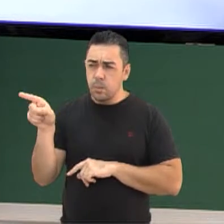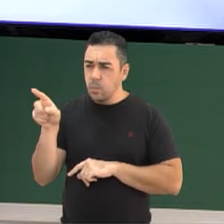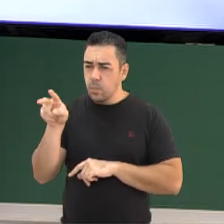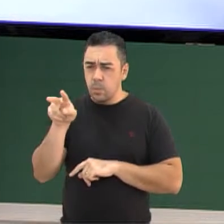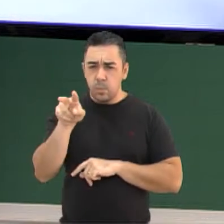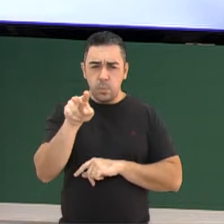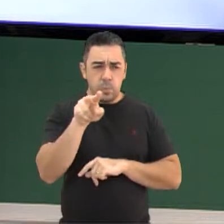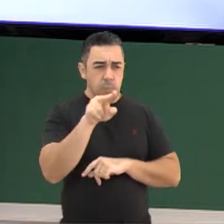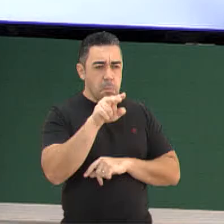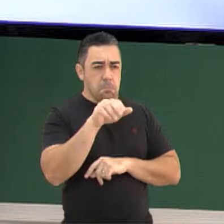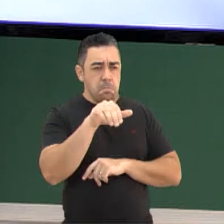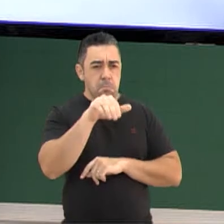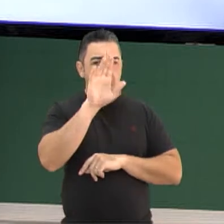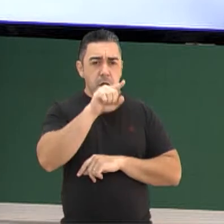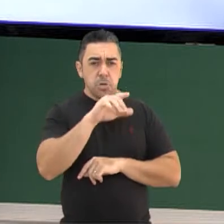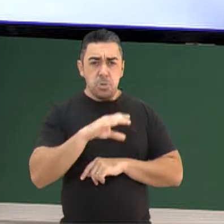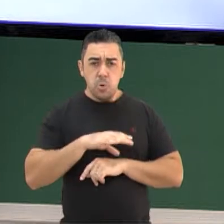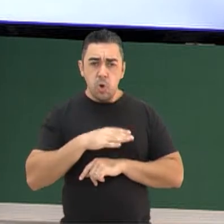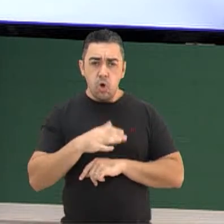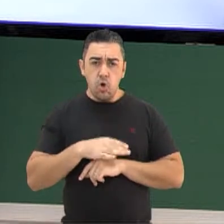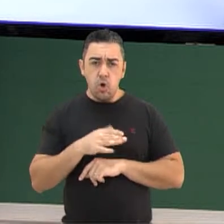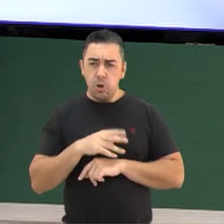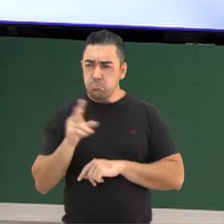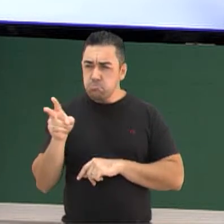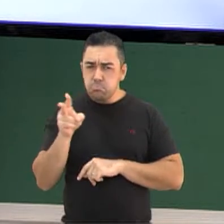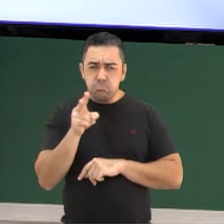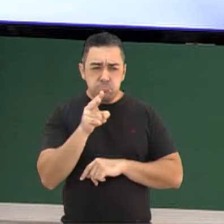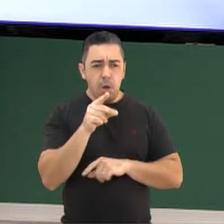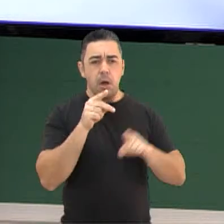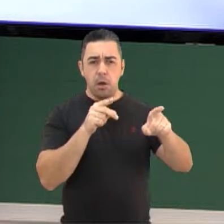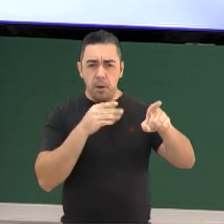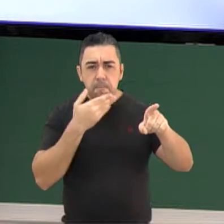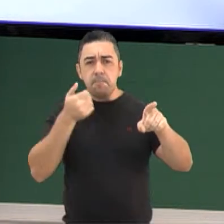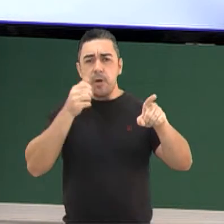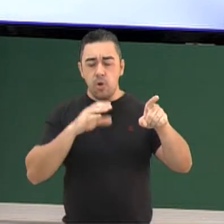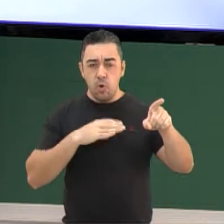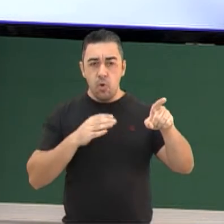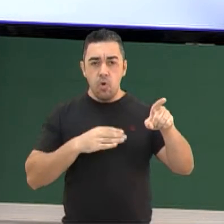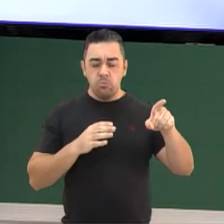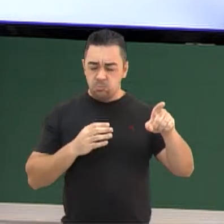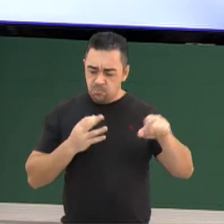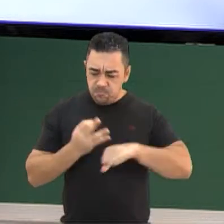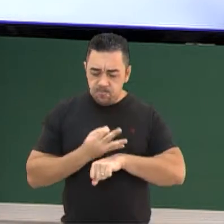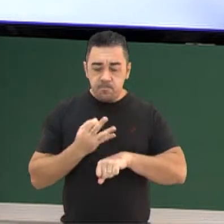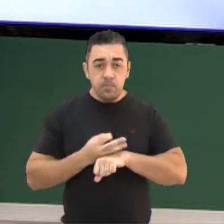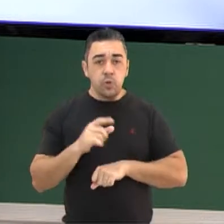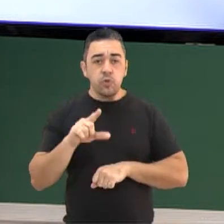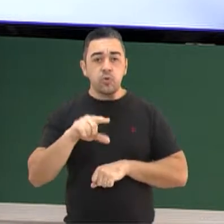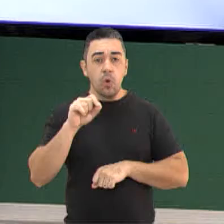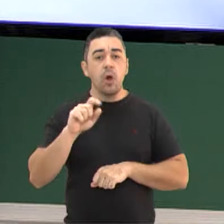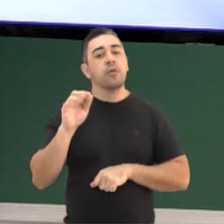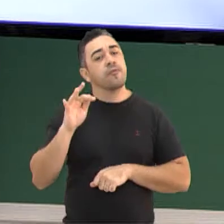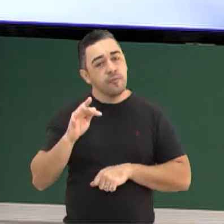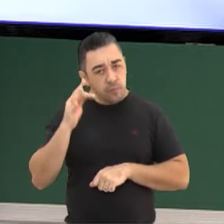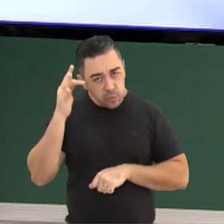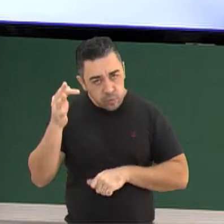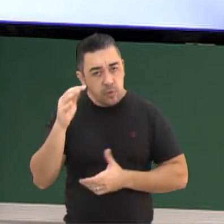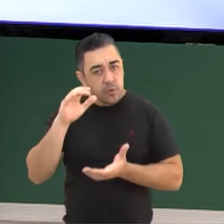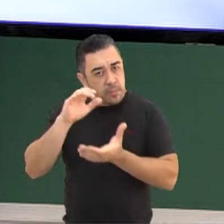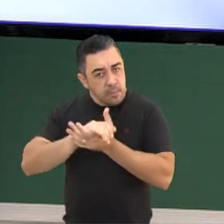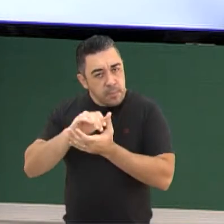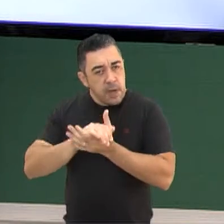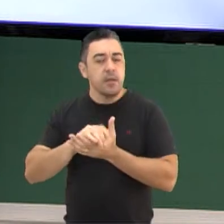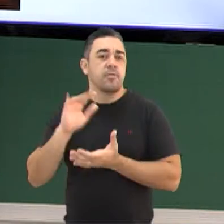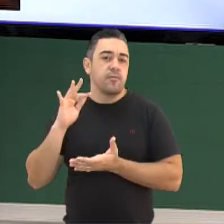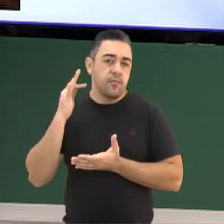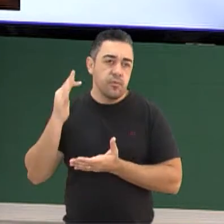quem suportou com mais valentia esse rito de passagem, e aí elas escolhem um possível marido no